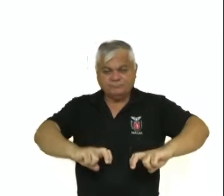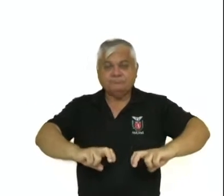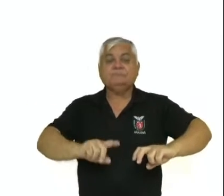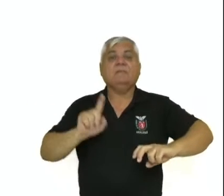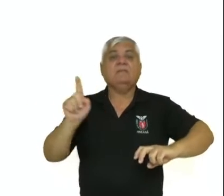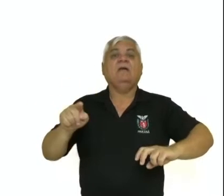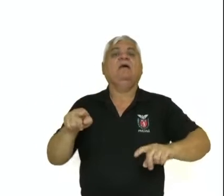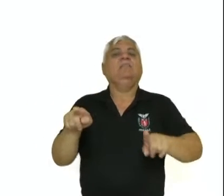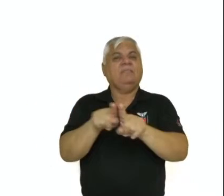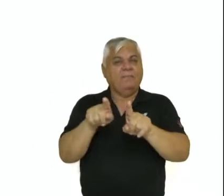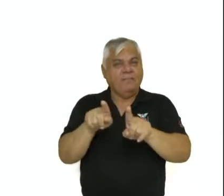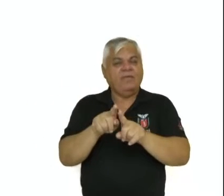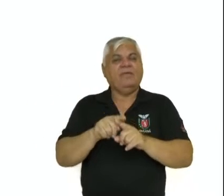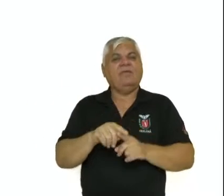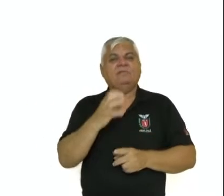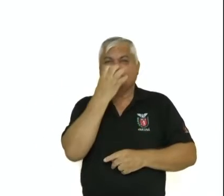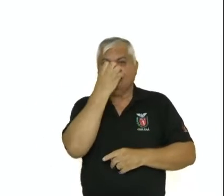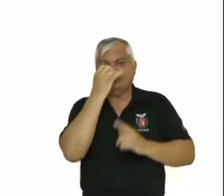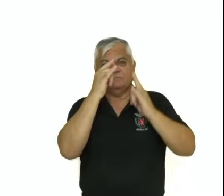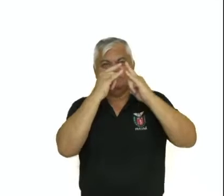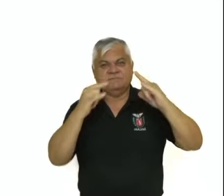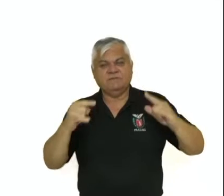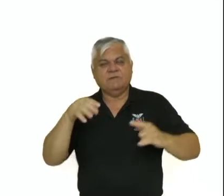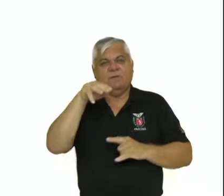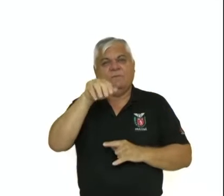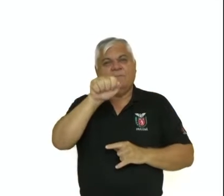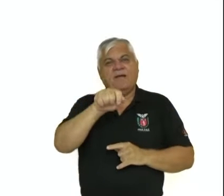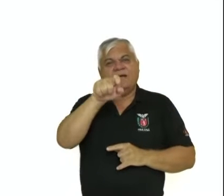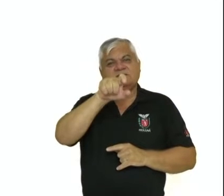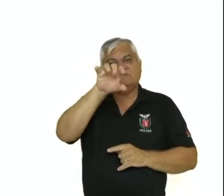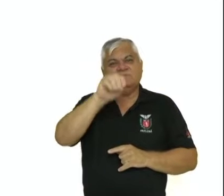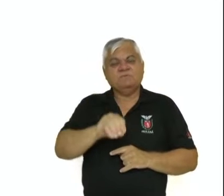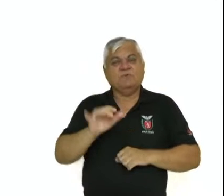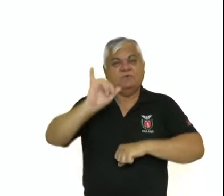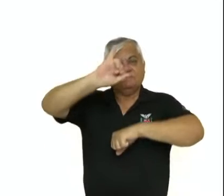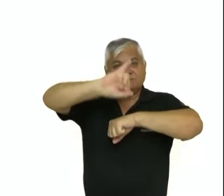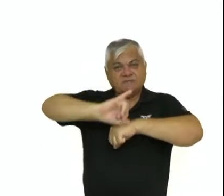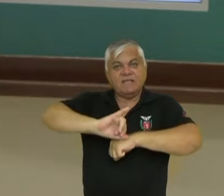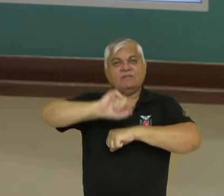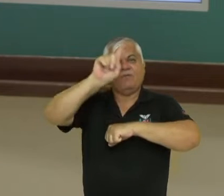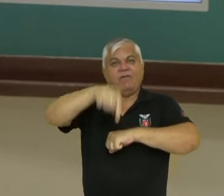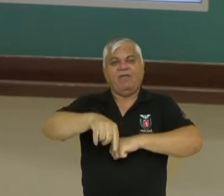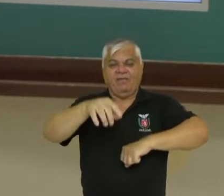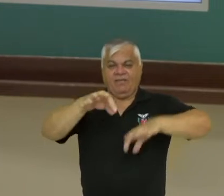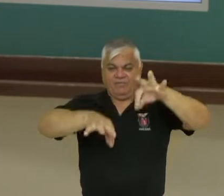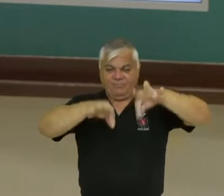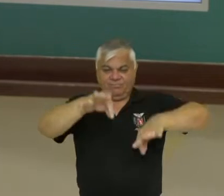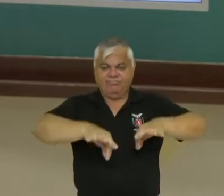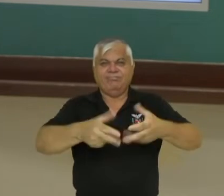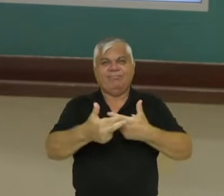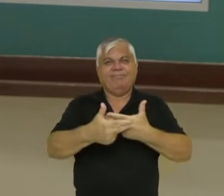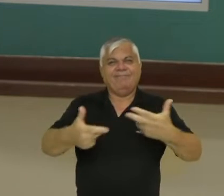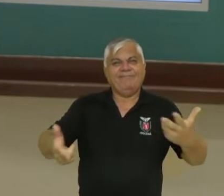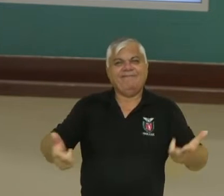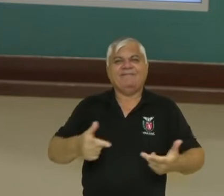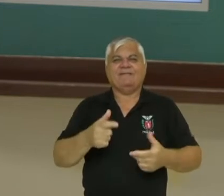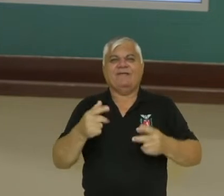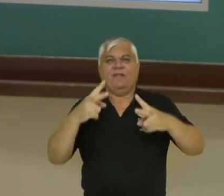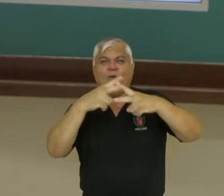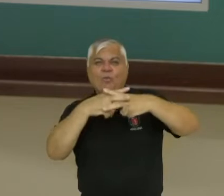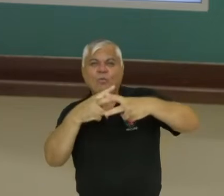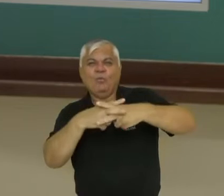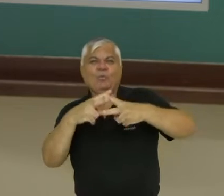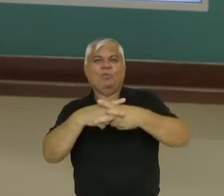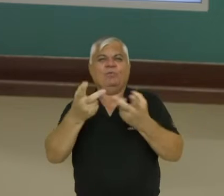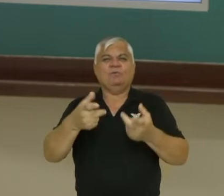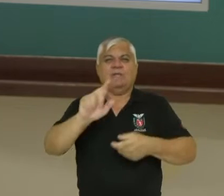Circo Máximos também, né? Então, a plateia fica ao redor e no centro ao palco, onde acontecem as apresentações, as lutas, né?